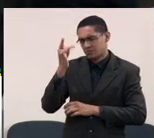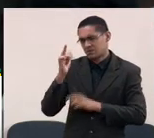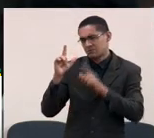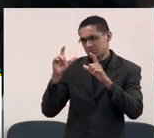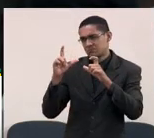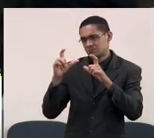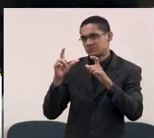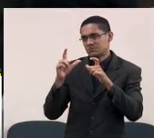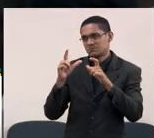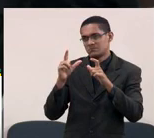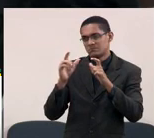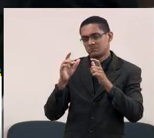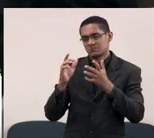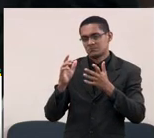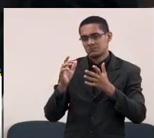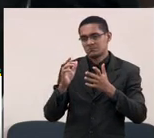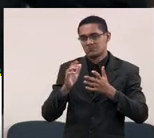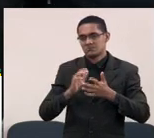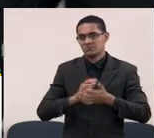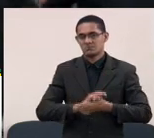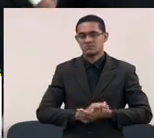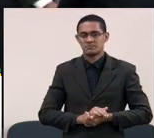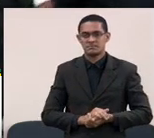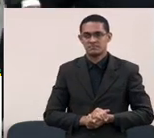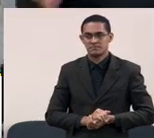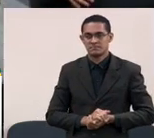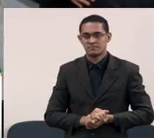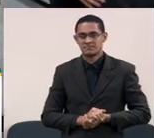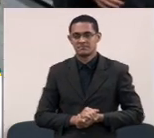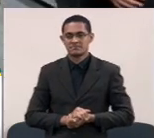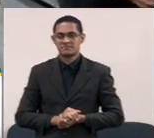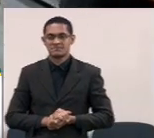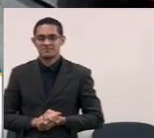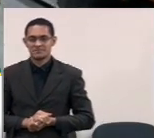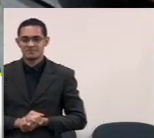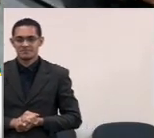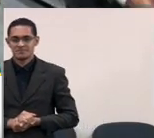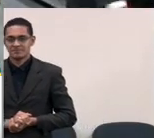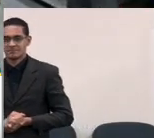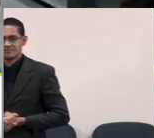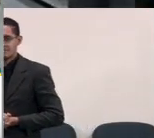na moldura. Mas então vamos cantar o parabéns para ele. Ah, sim.